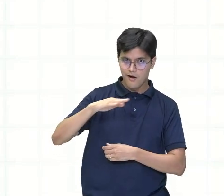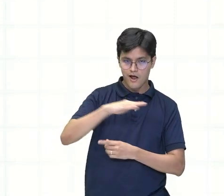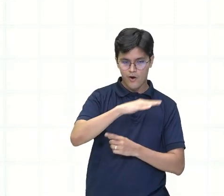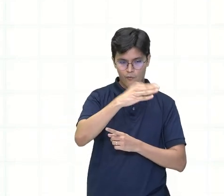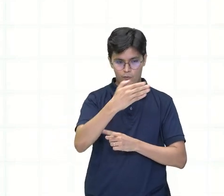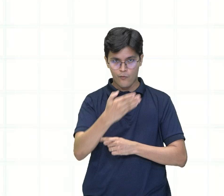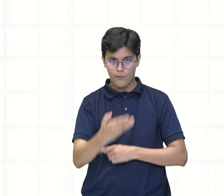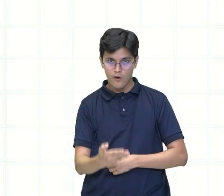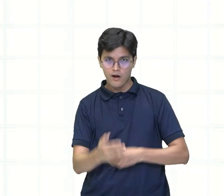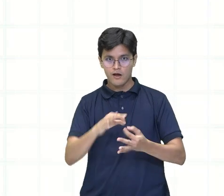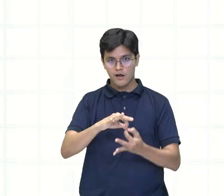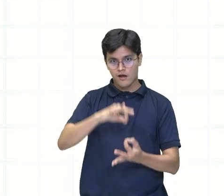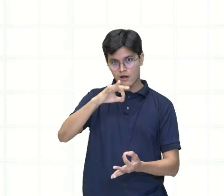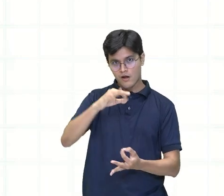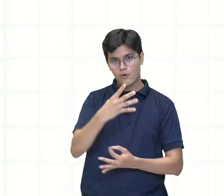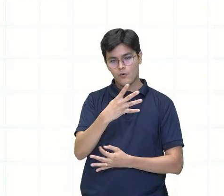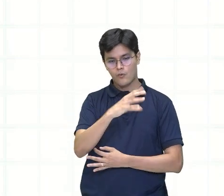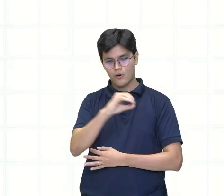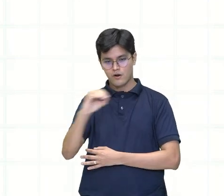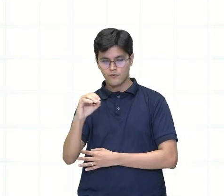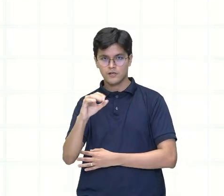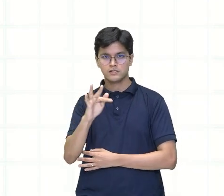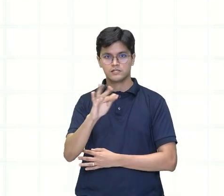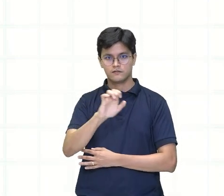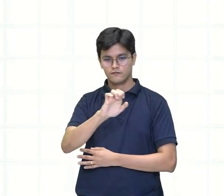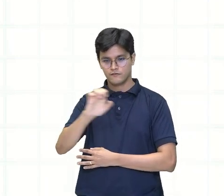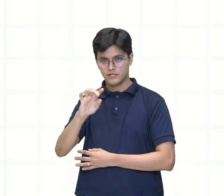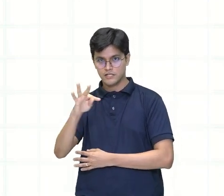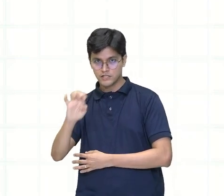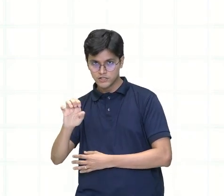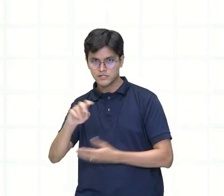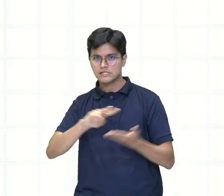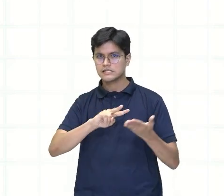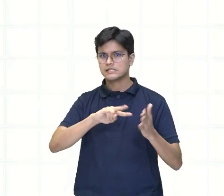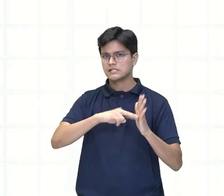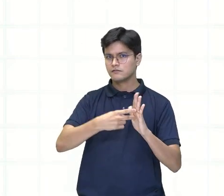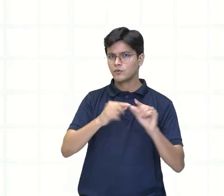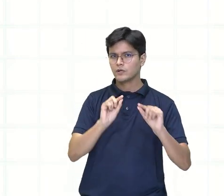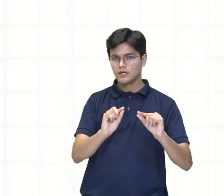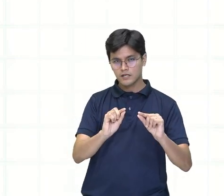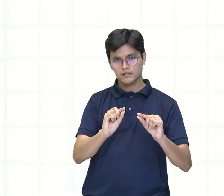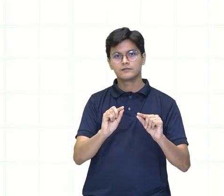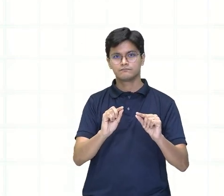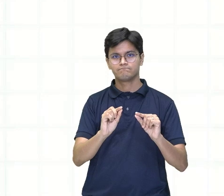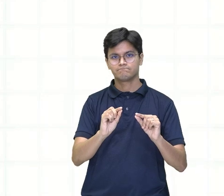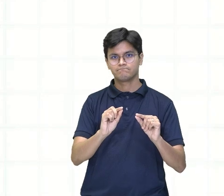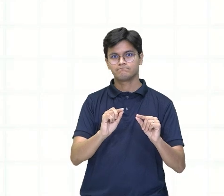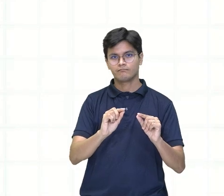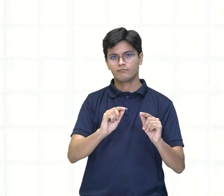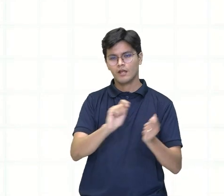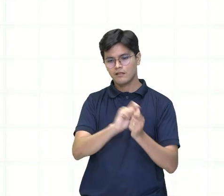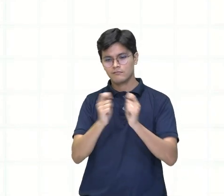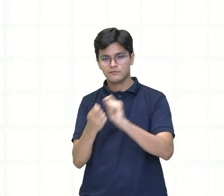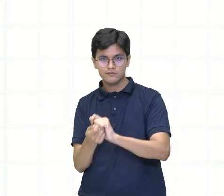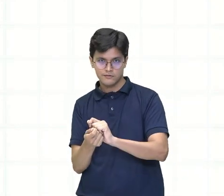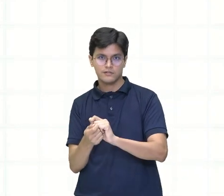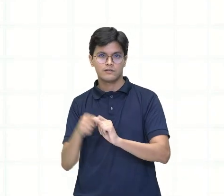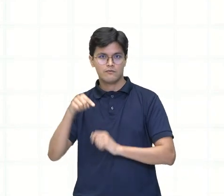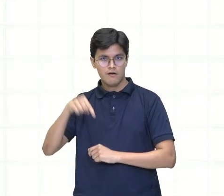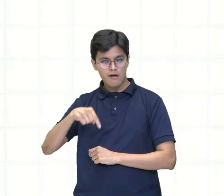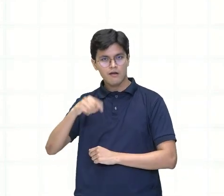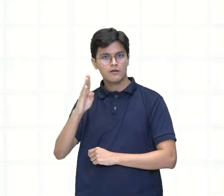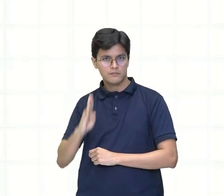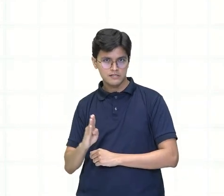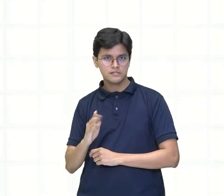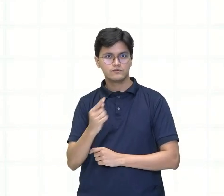dessa palavra feet. Aproximadamente, na nossa língua, é 122 metros que ele